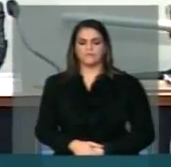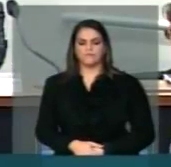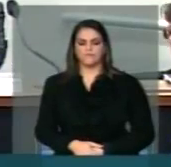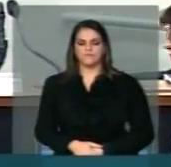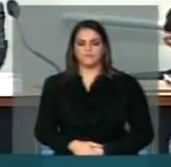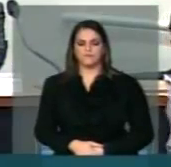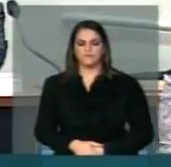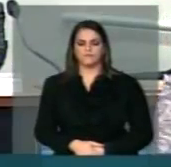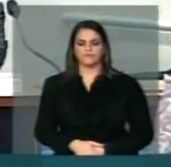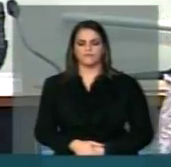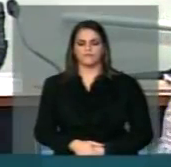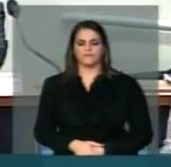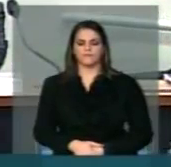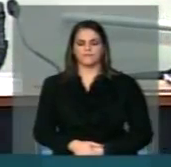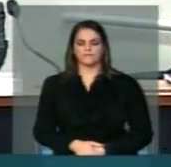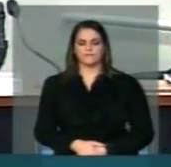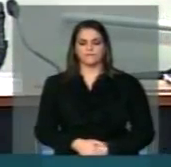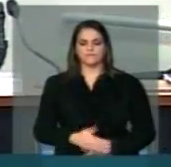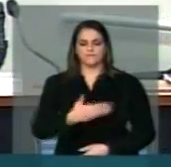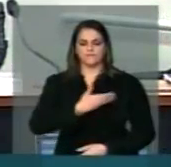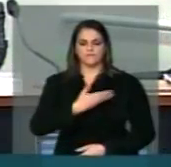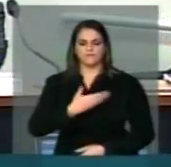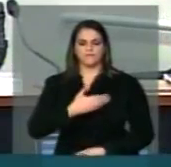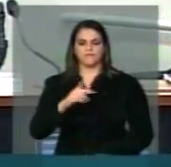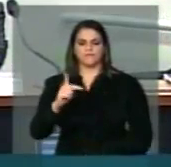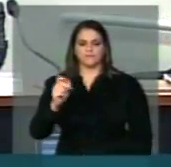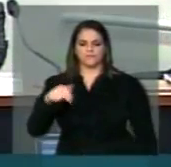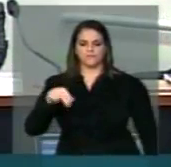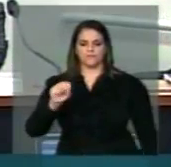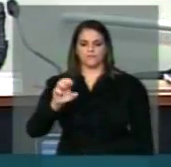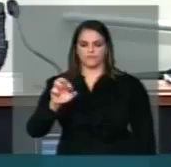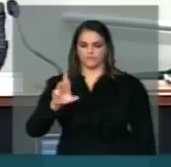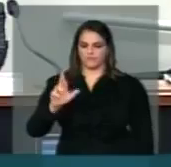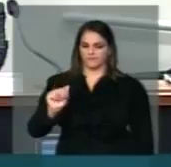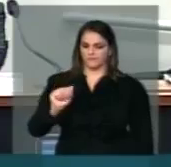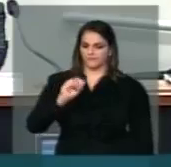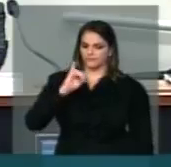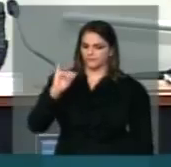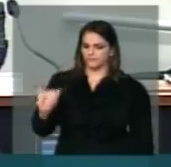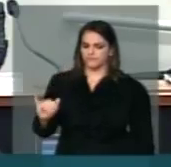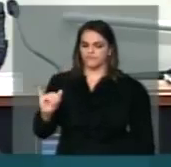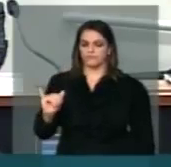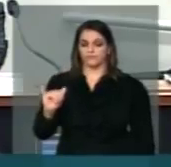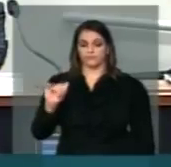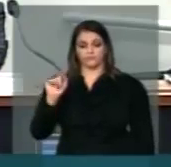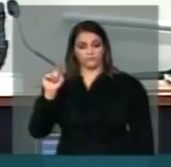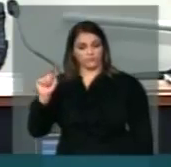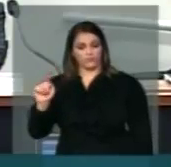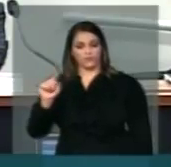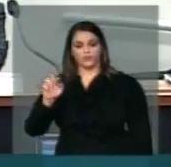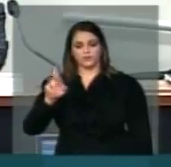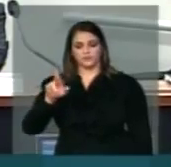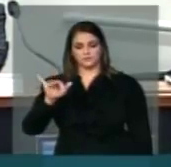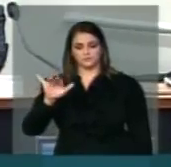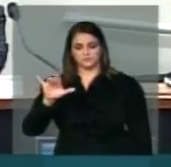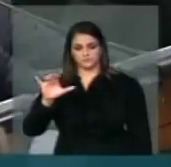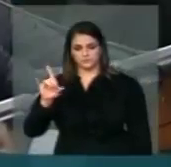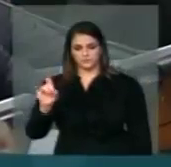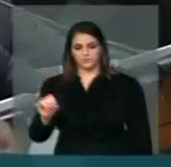ao nosso amigo, meu companheiro Pancera, que esta delação do